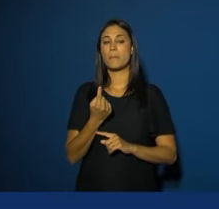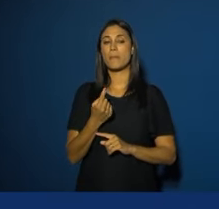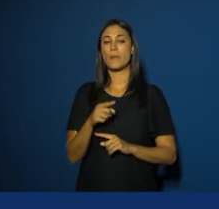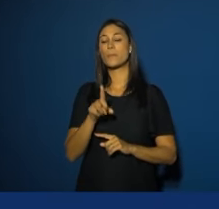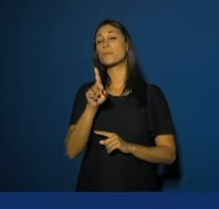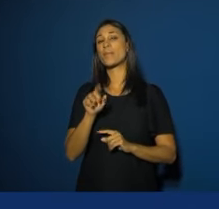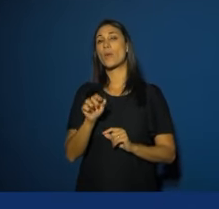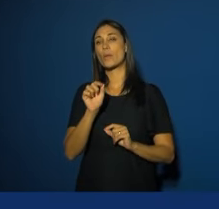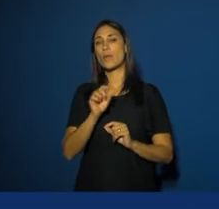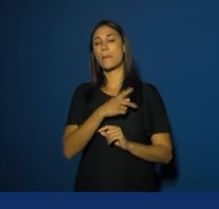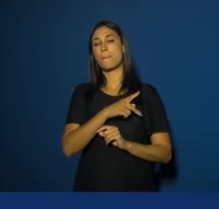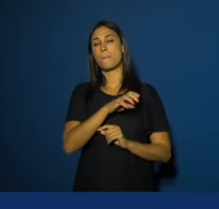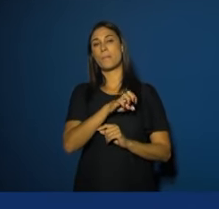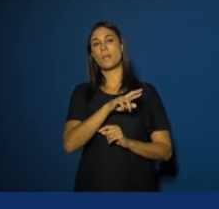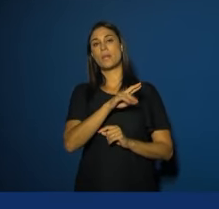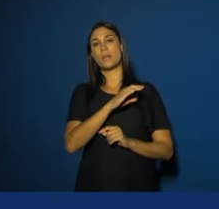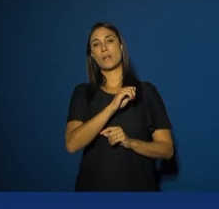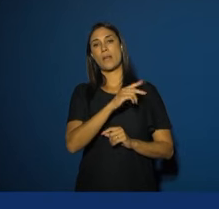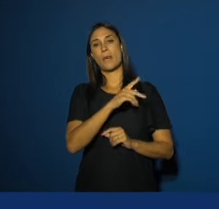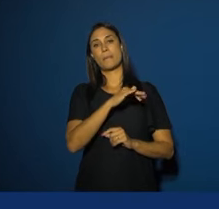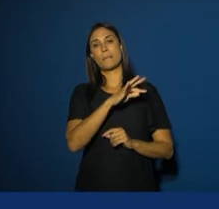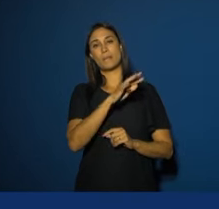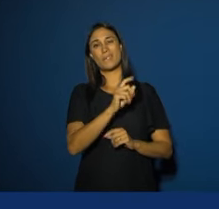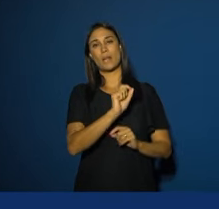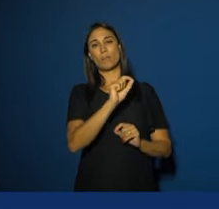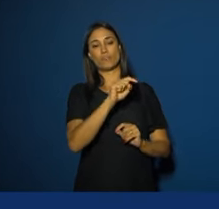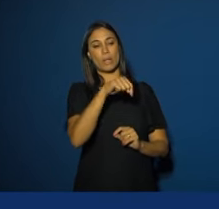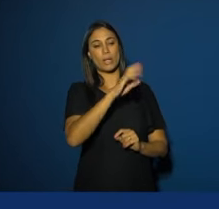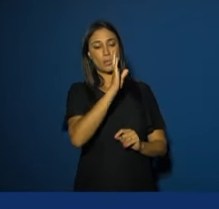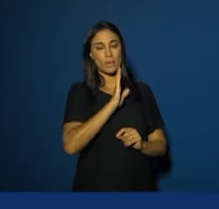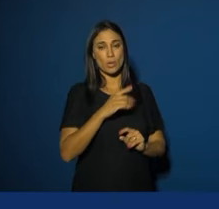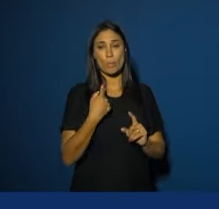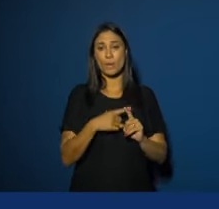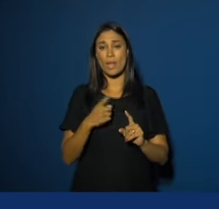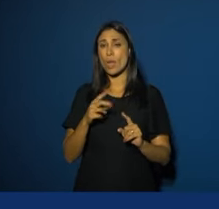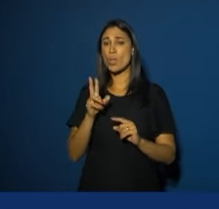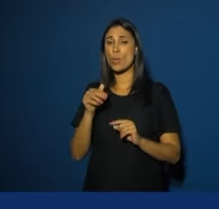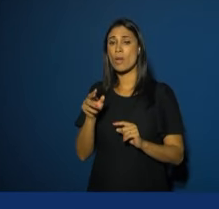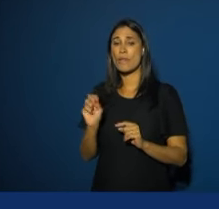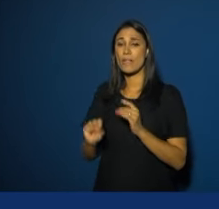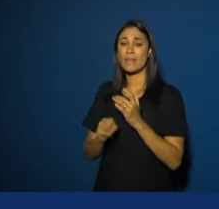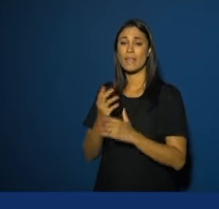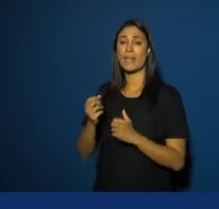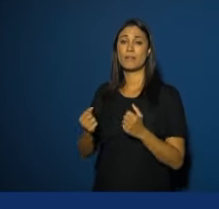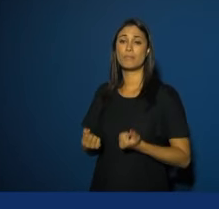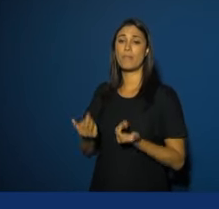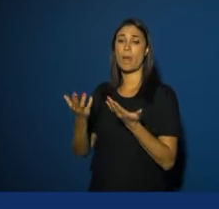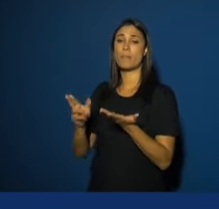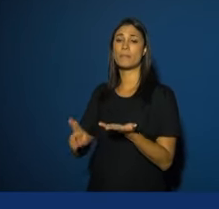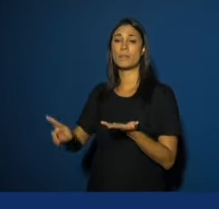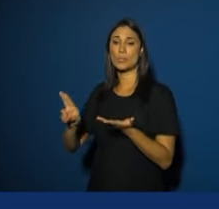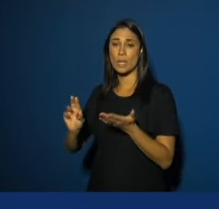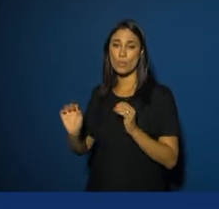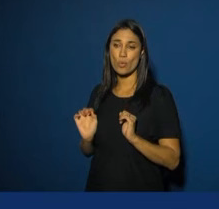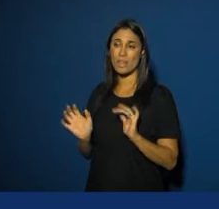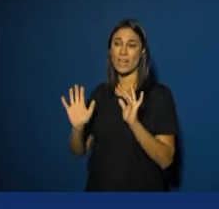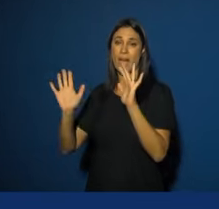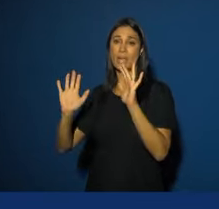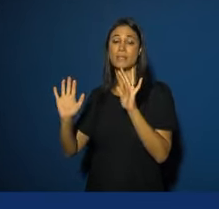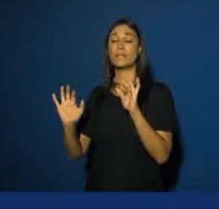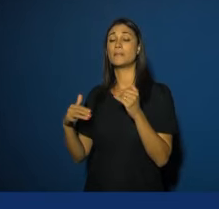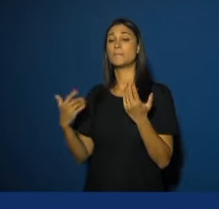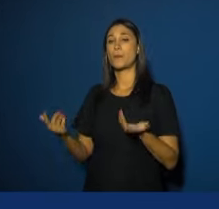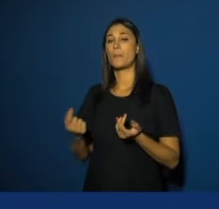muito baixo per capita de gás no Brasil, porque nunca foram criadas condições para que houvesse, né, consumo de gás.